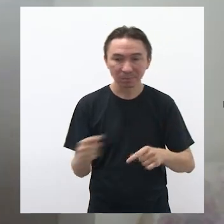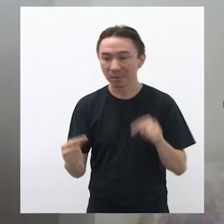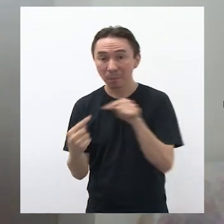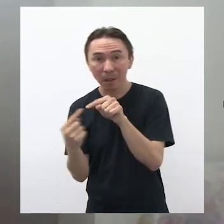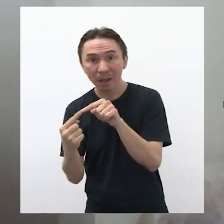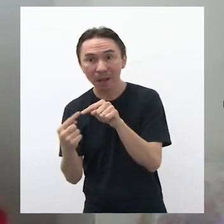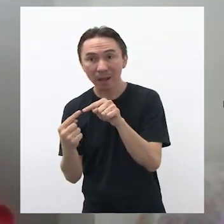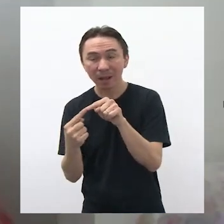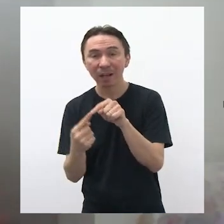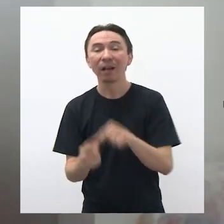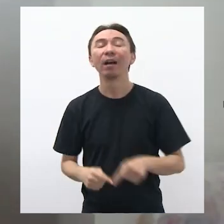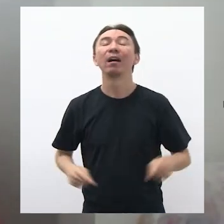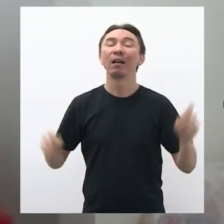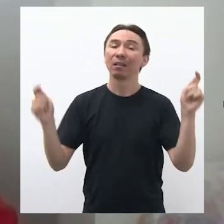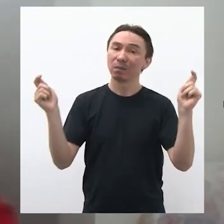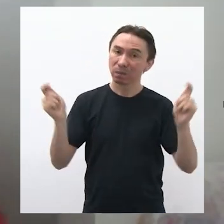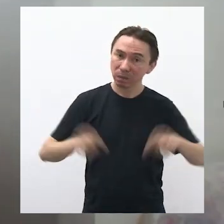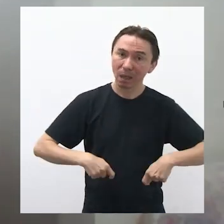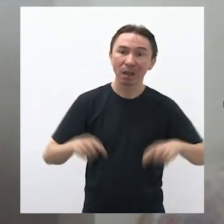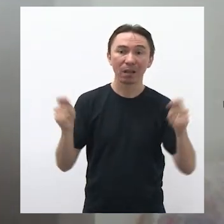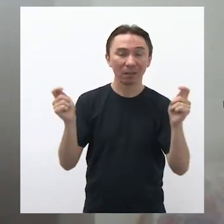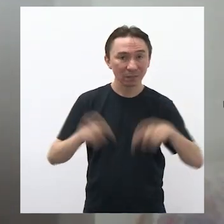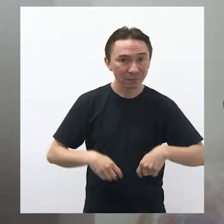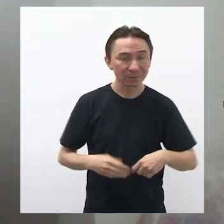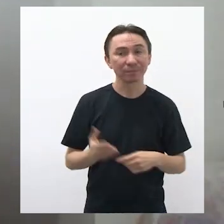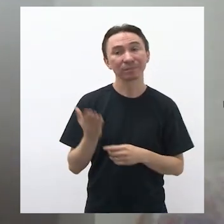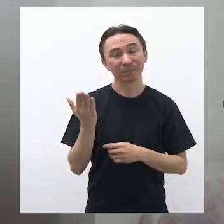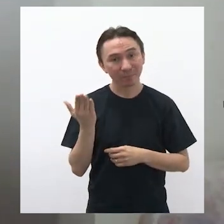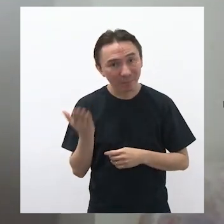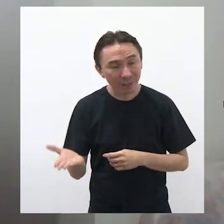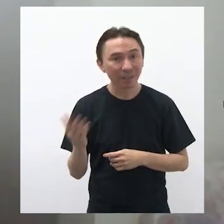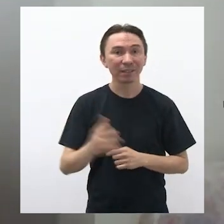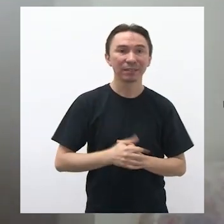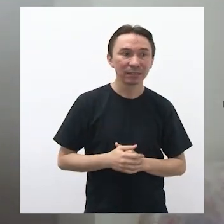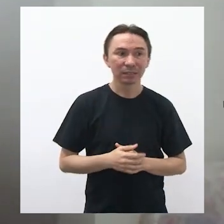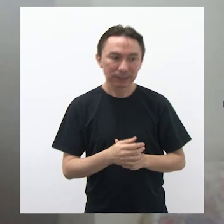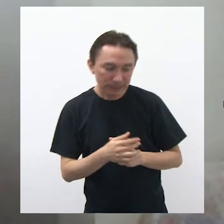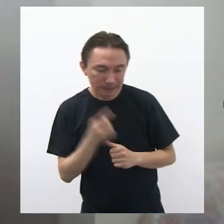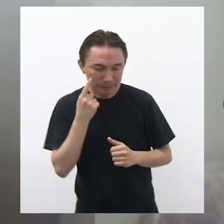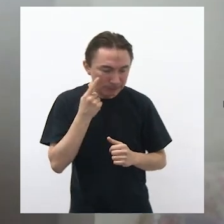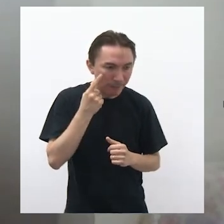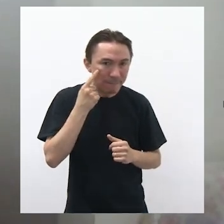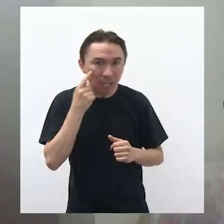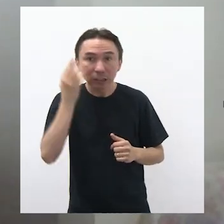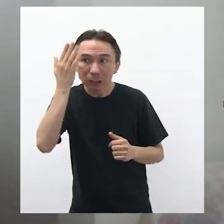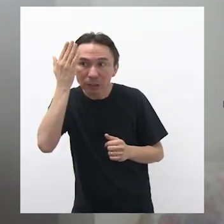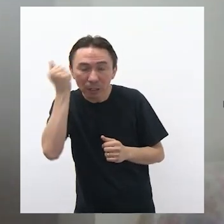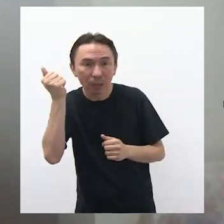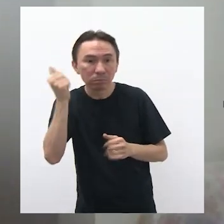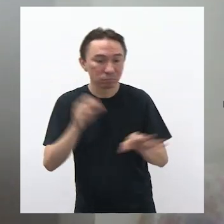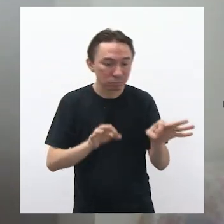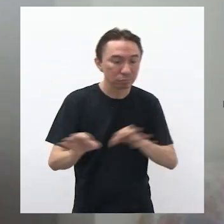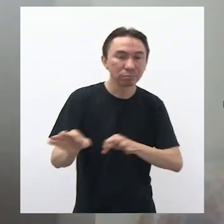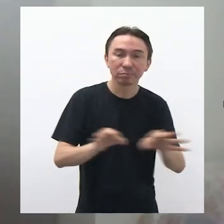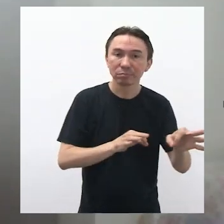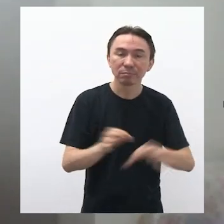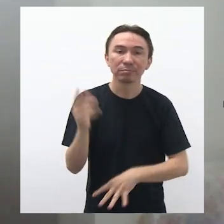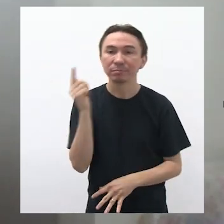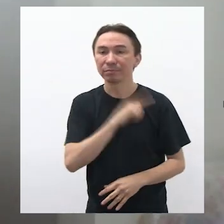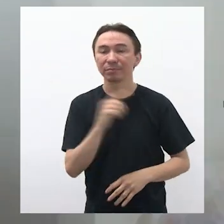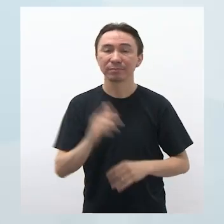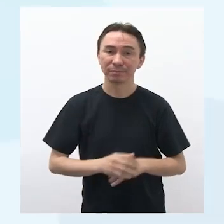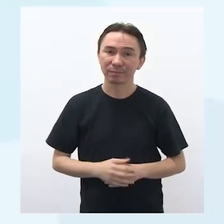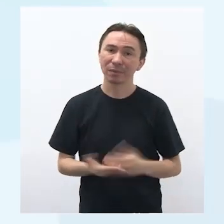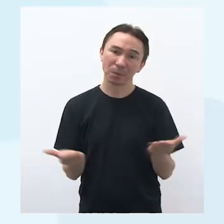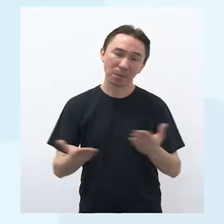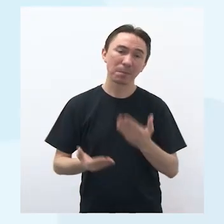de fato, ajudá-lo a garantir essa intencionalidade no processo. E aí eu queria pedir para vocês, eu sei que vocês são muito rápidos e